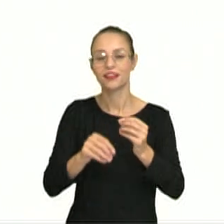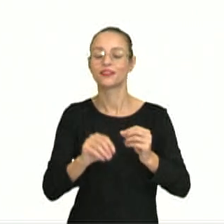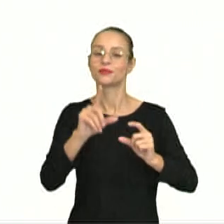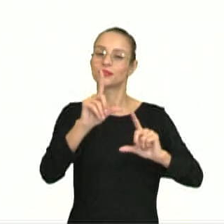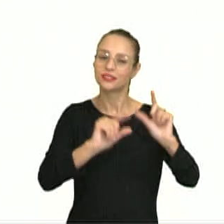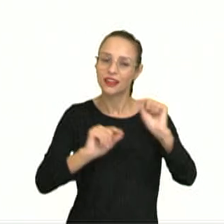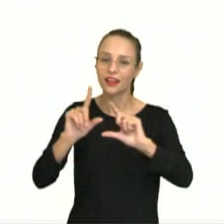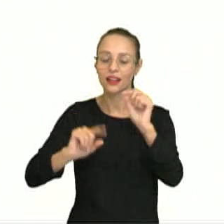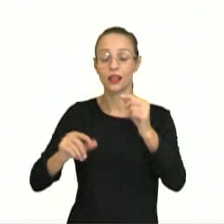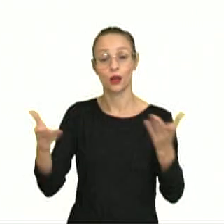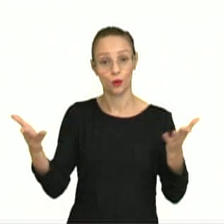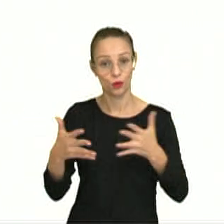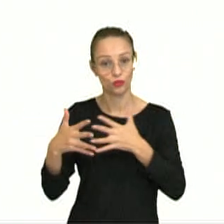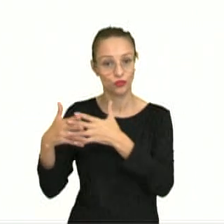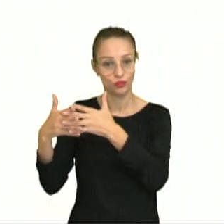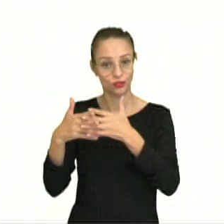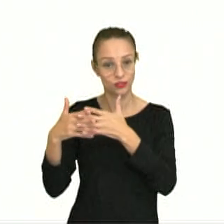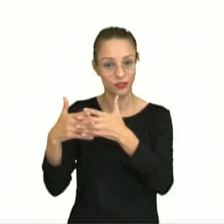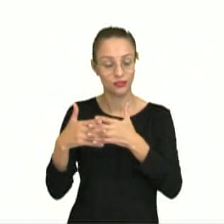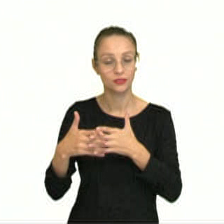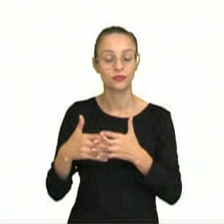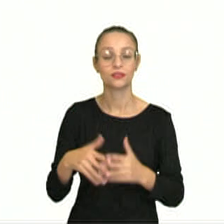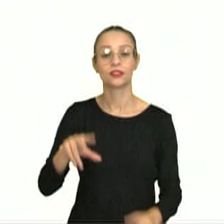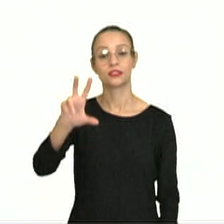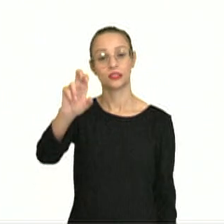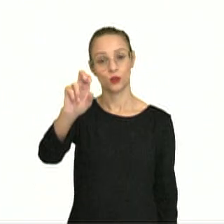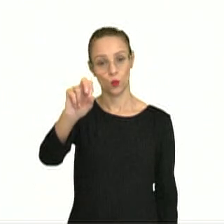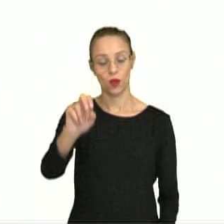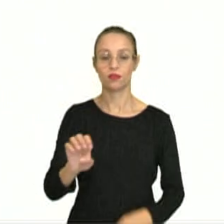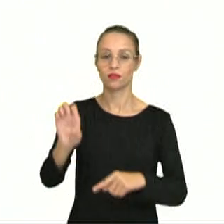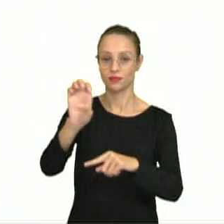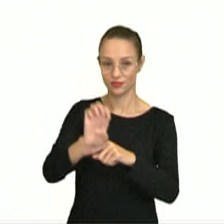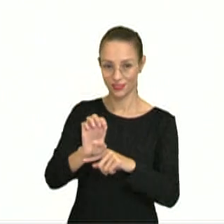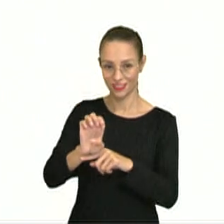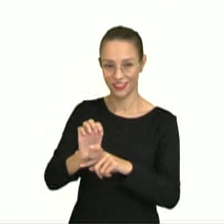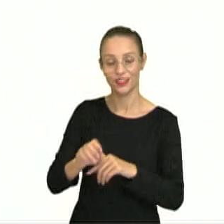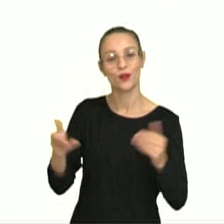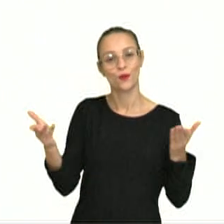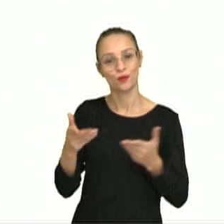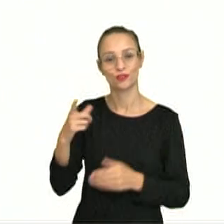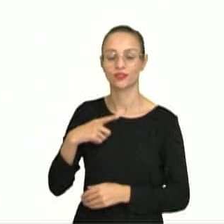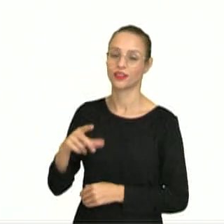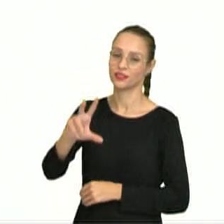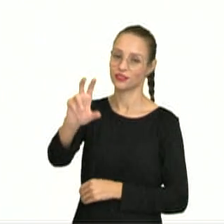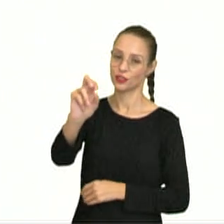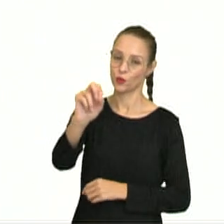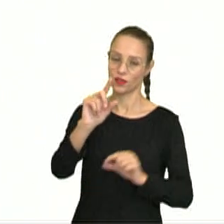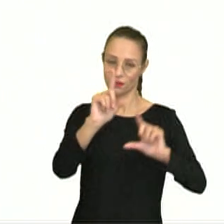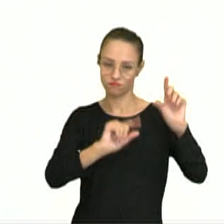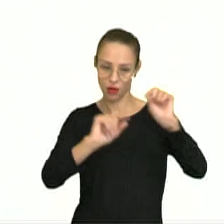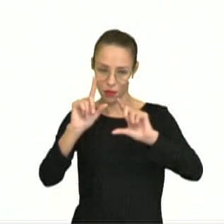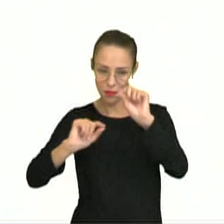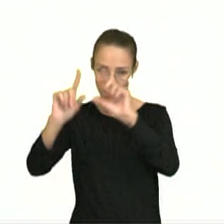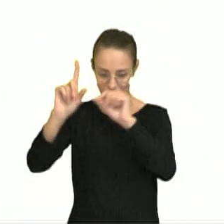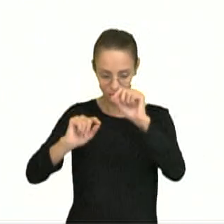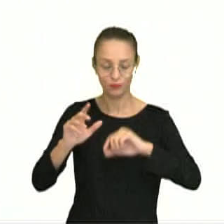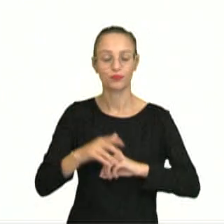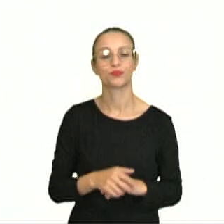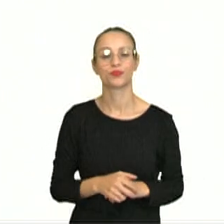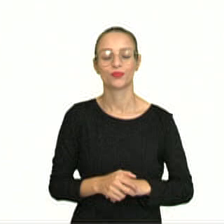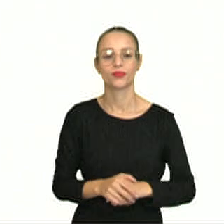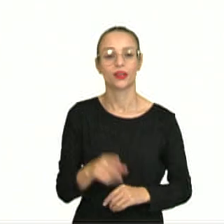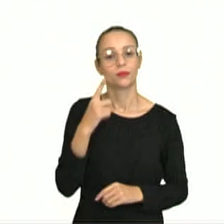estrelas. Hoje os Estados Unidos têm cerca de 50 estados, então a gente tem na bandeira atual 50 estrelinhas aqui na frente. Então